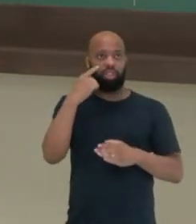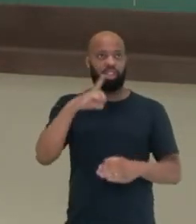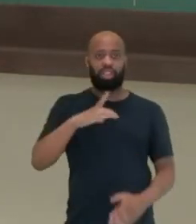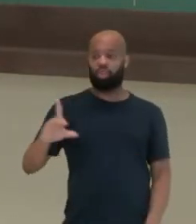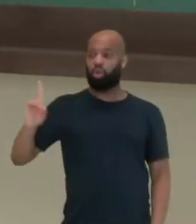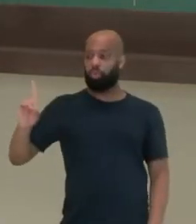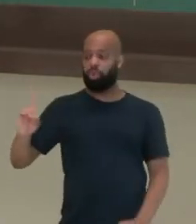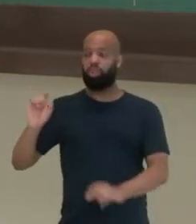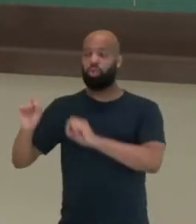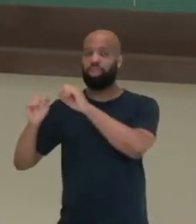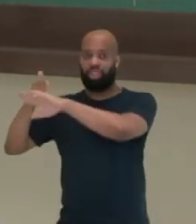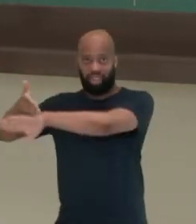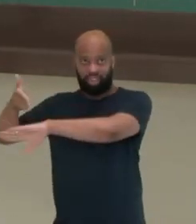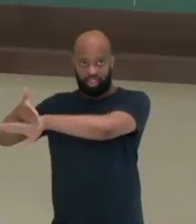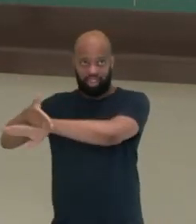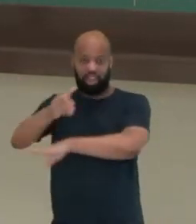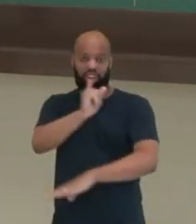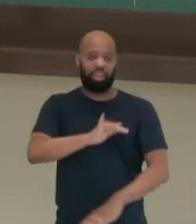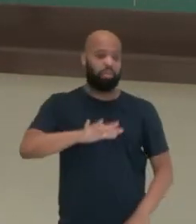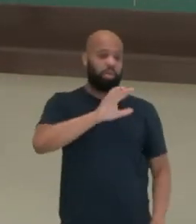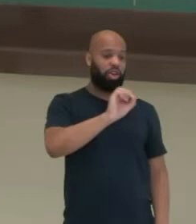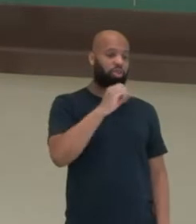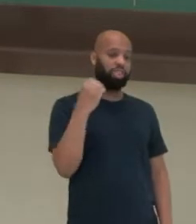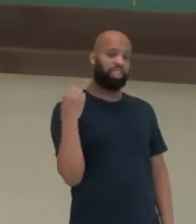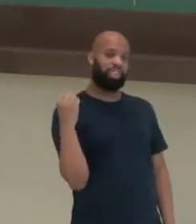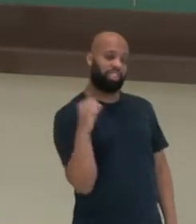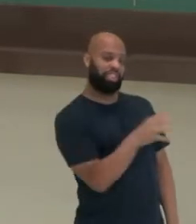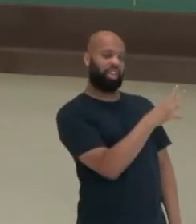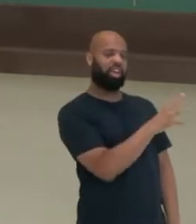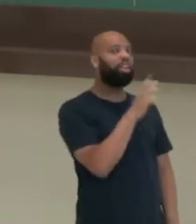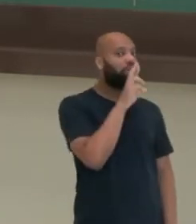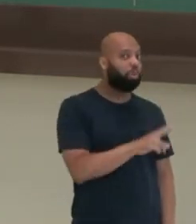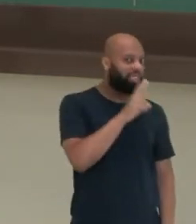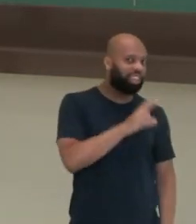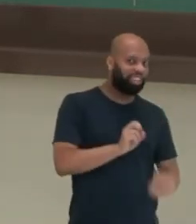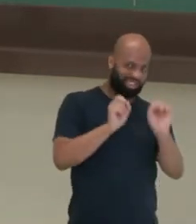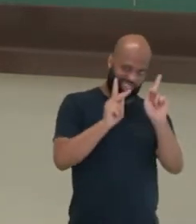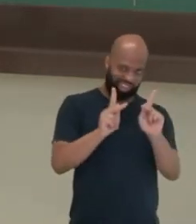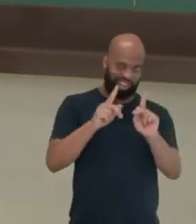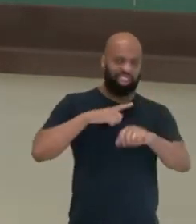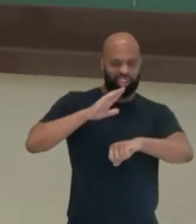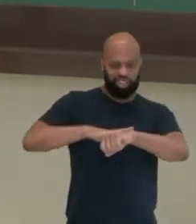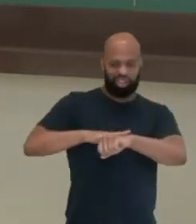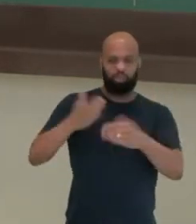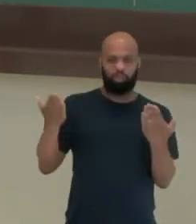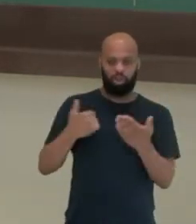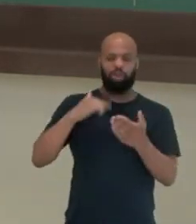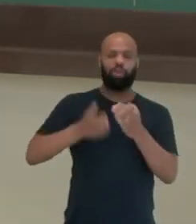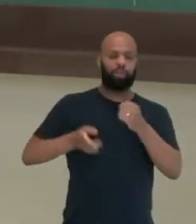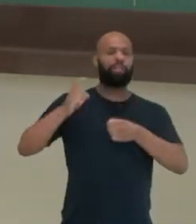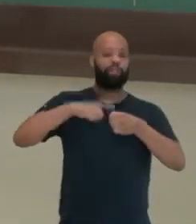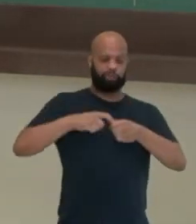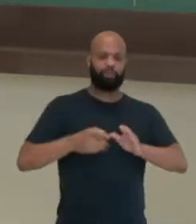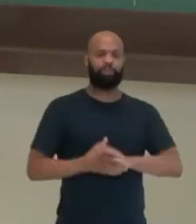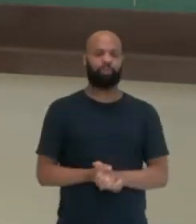domínio é o que entra, imagem é o que sai, ok? Faz aí que eu já volto.